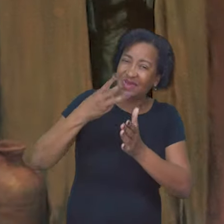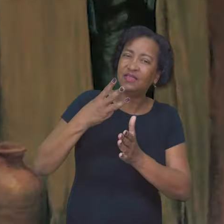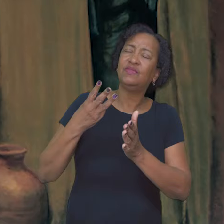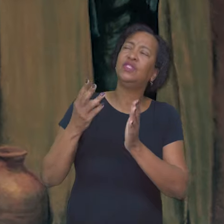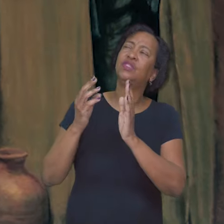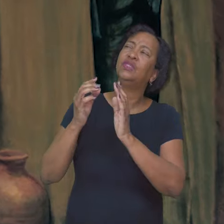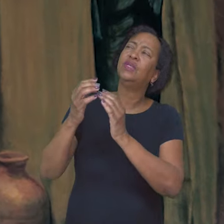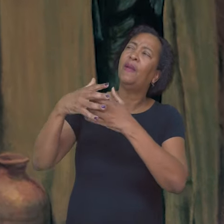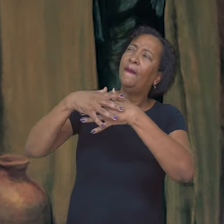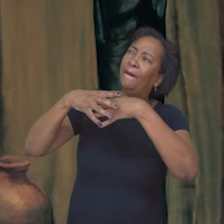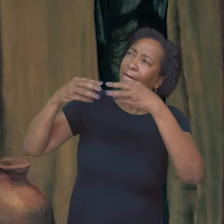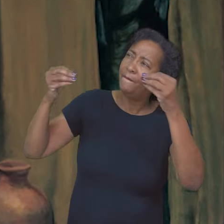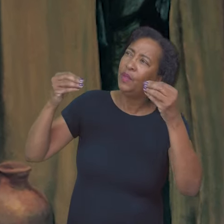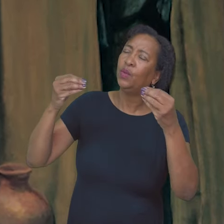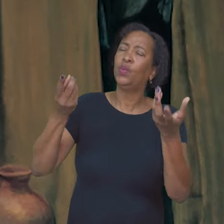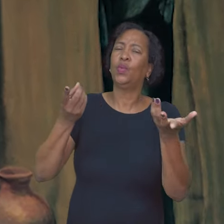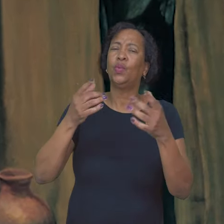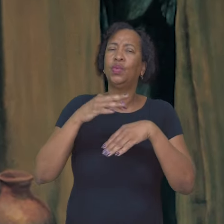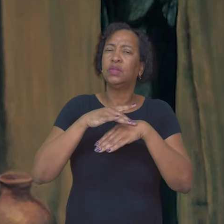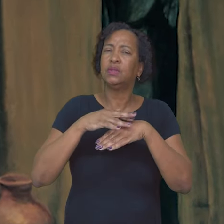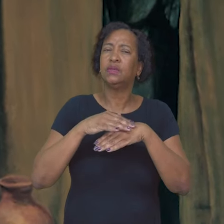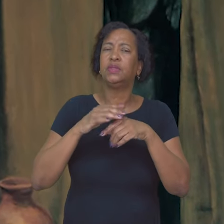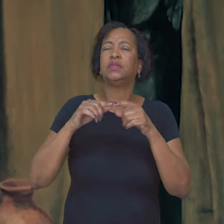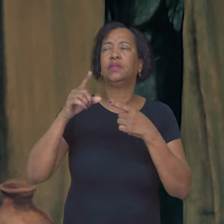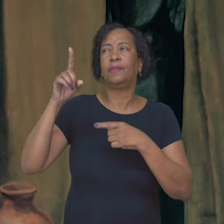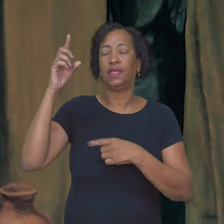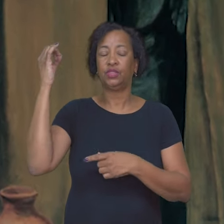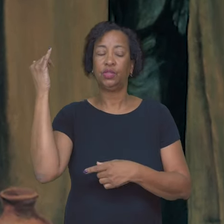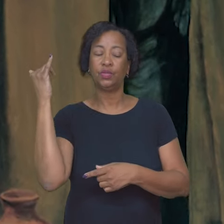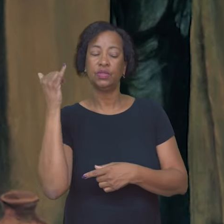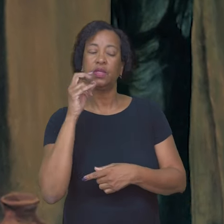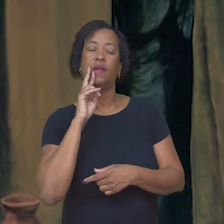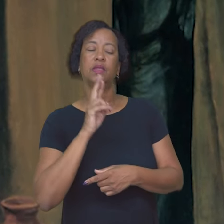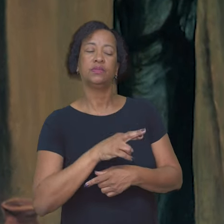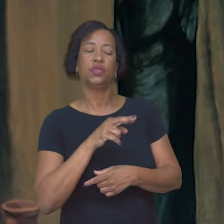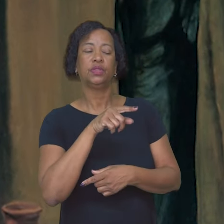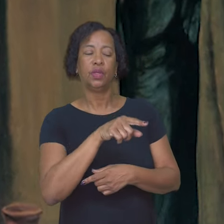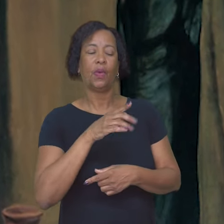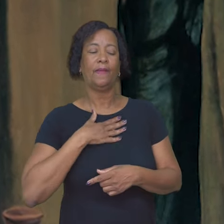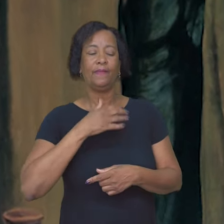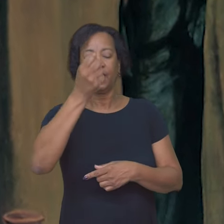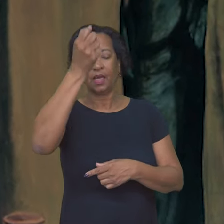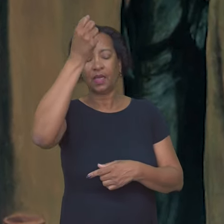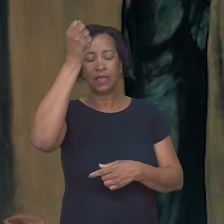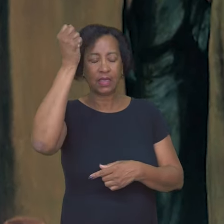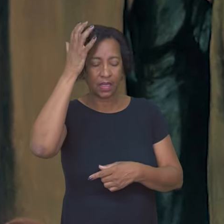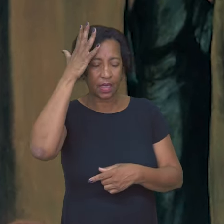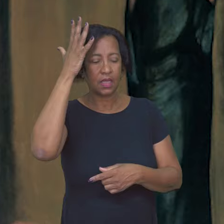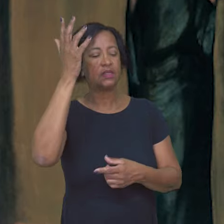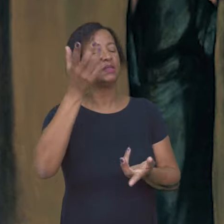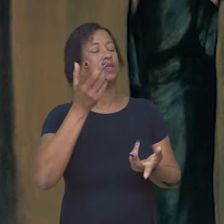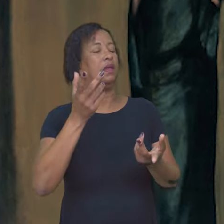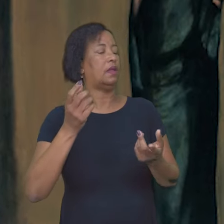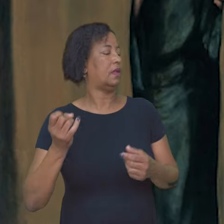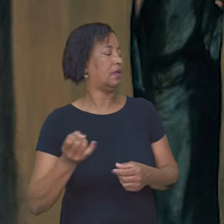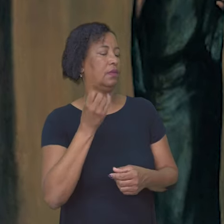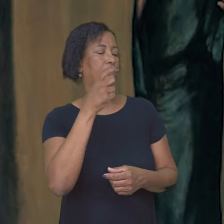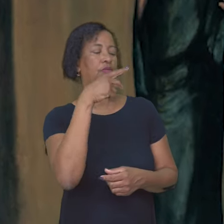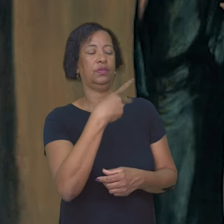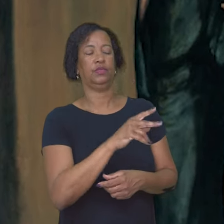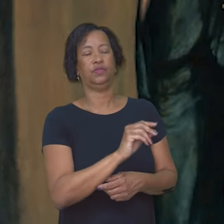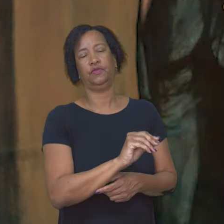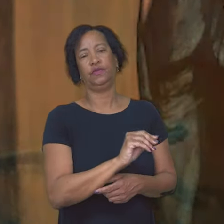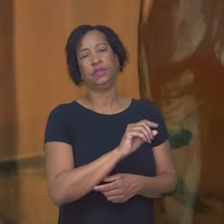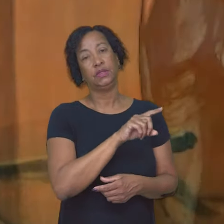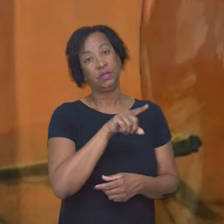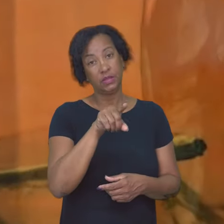minha graça é suficiente para você pois o meu poder se aperfeiçoa na fraqueza e se eu permitir você se C você passar aiar na